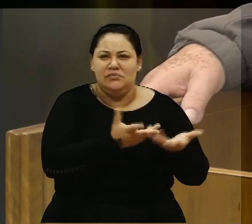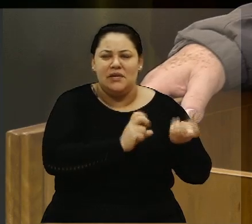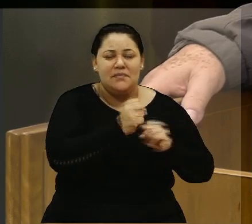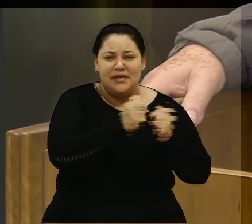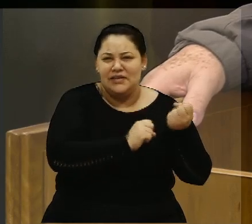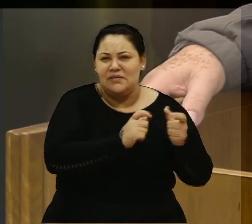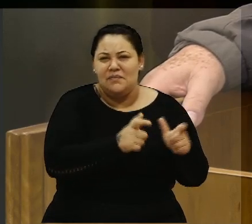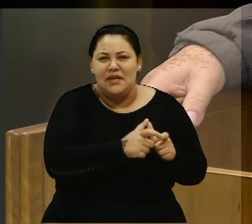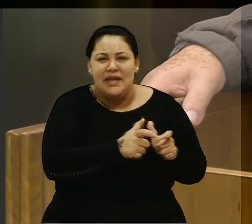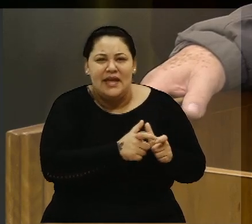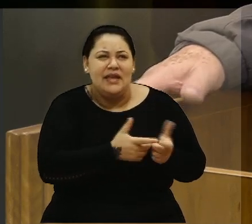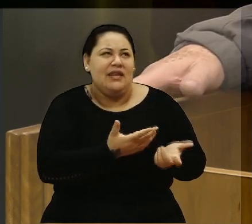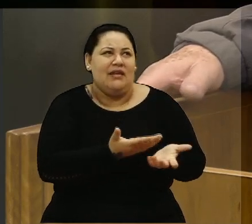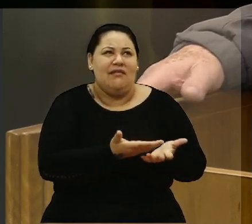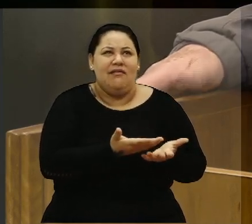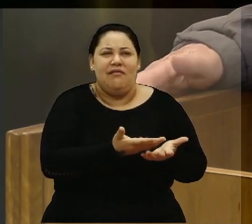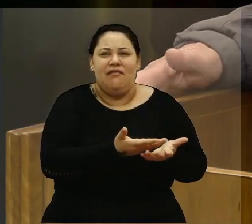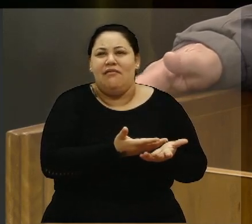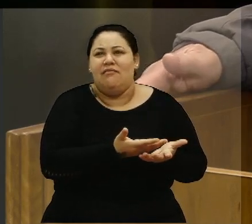empresinha de